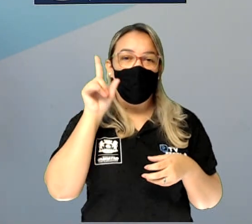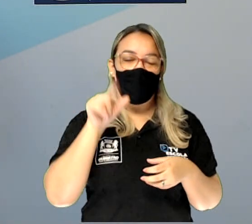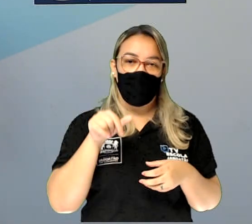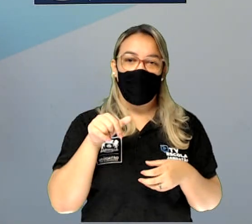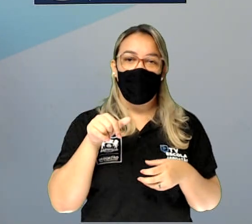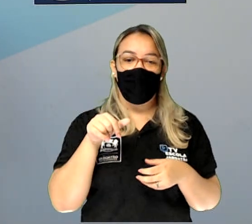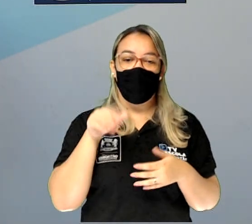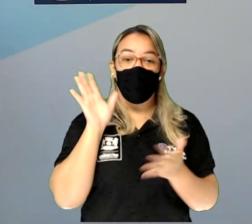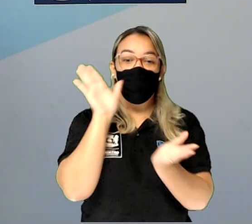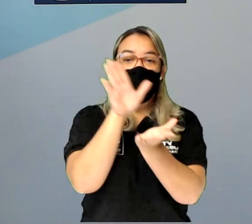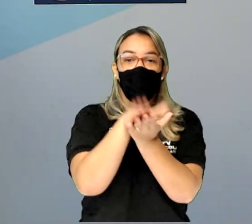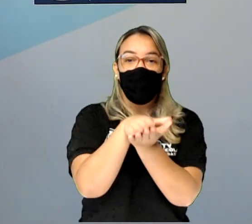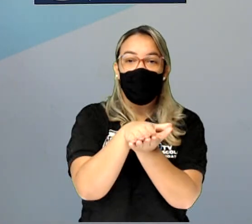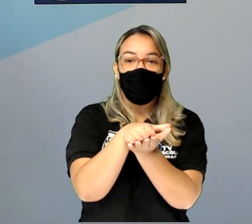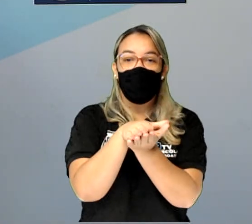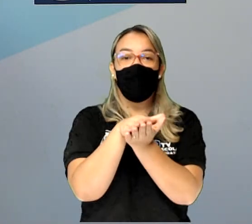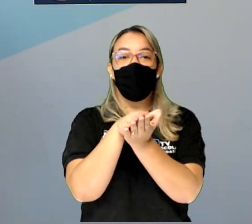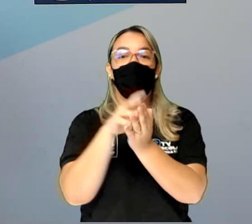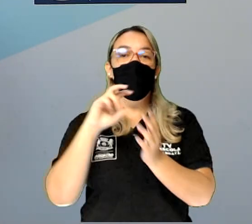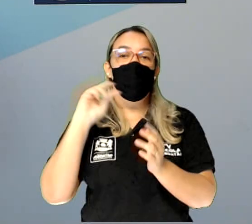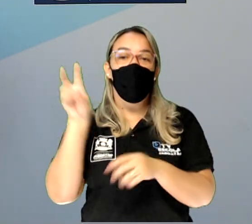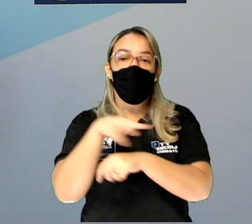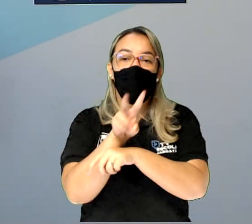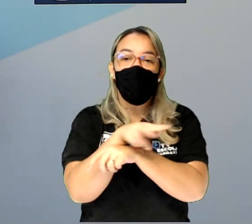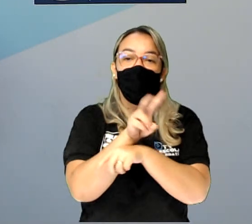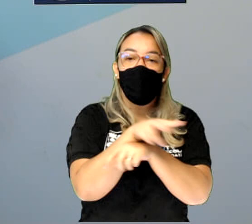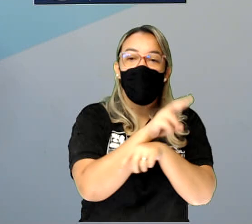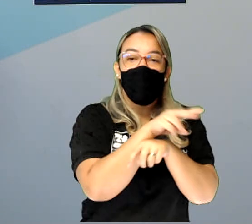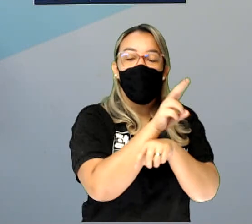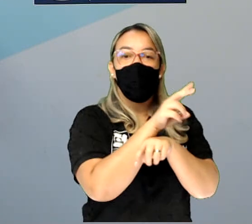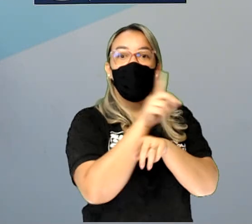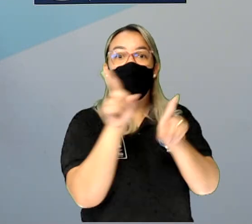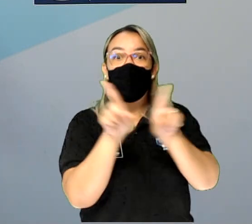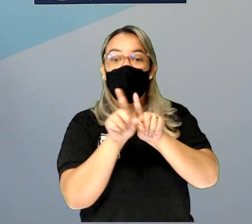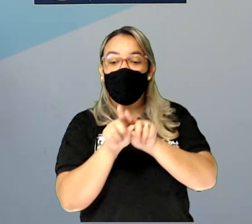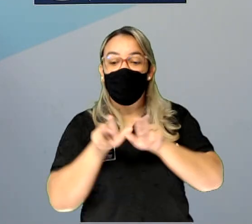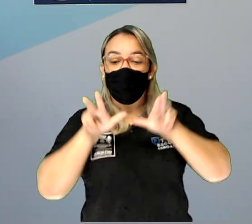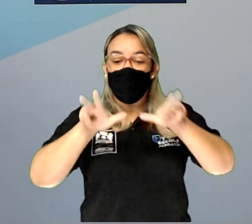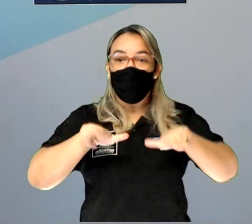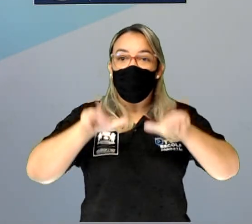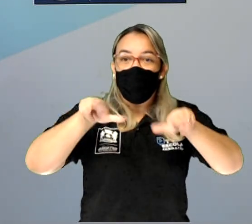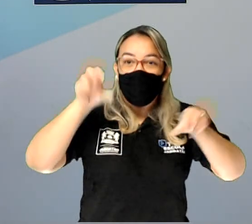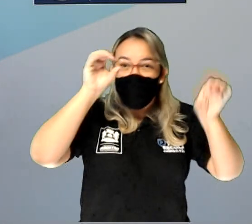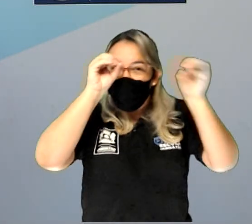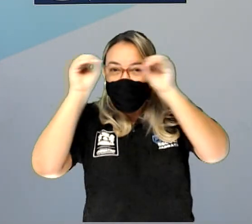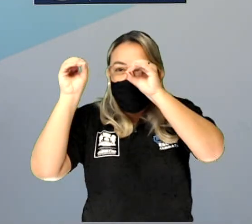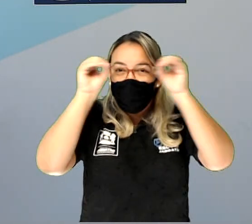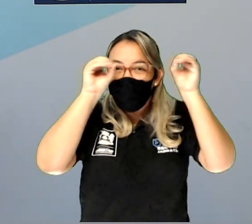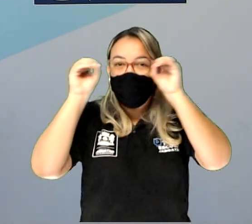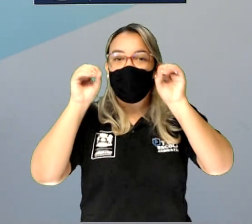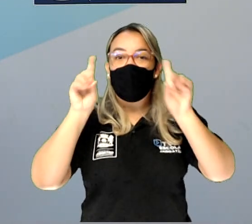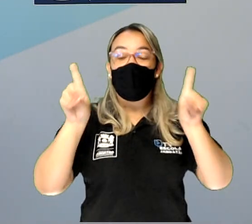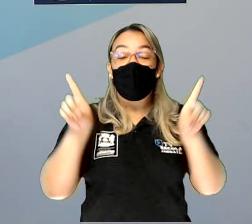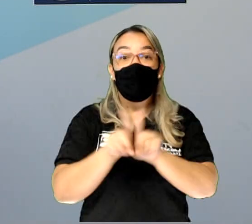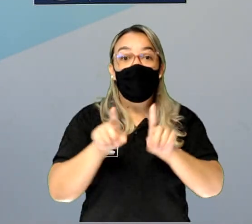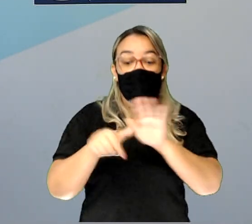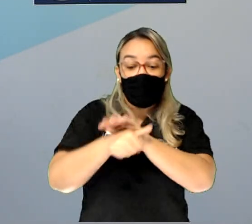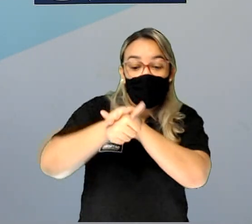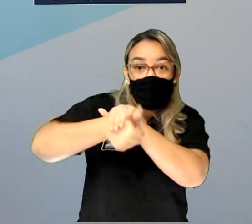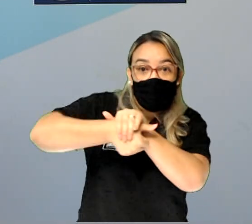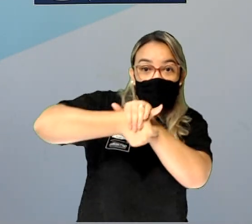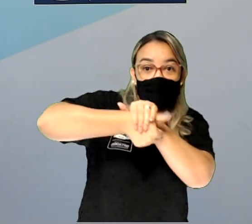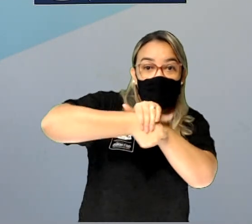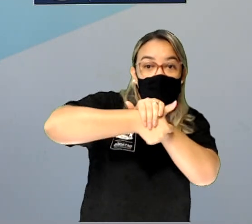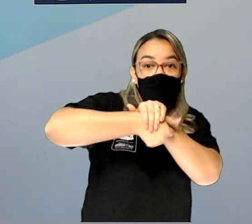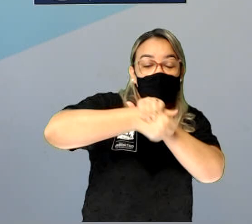o jacaré, a cobra, o camaleão, a tartaruga. Esses animais, eles possuem uma